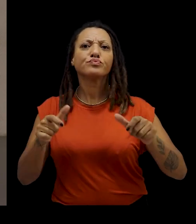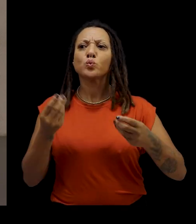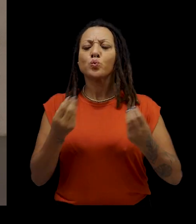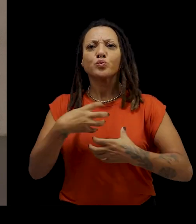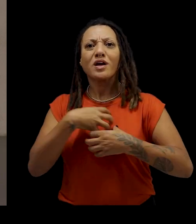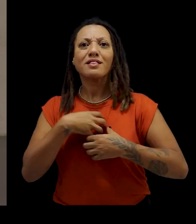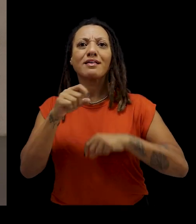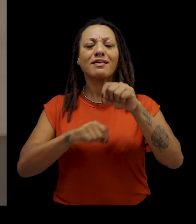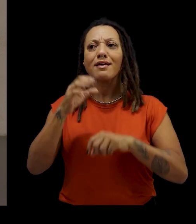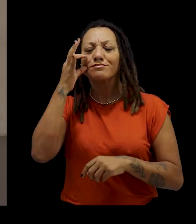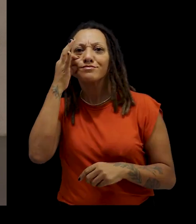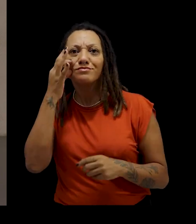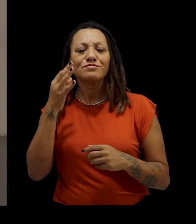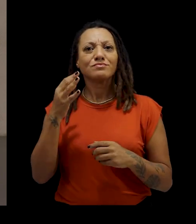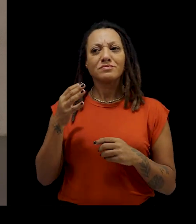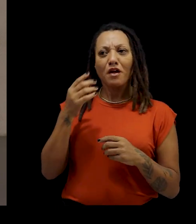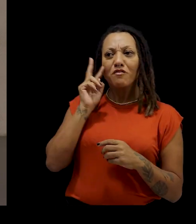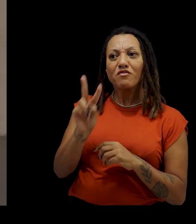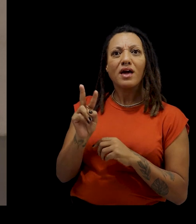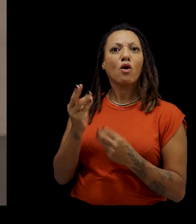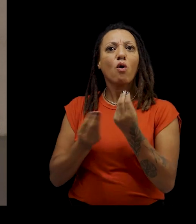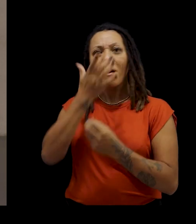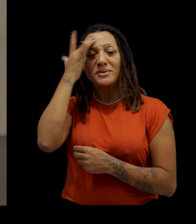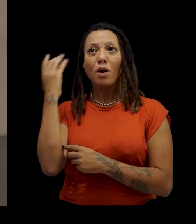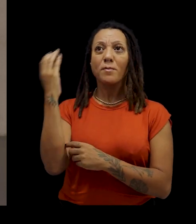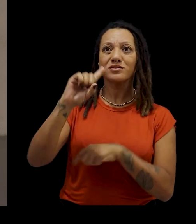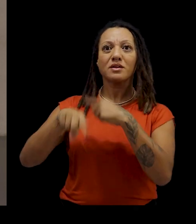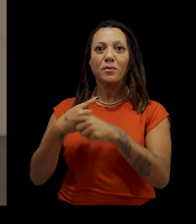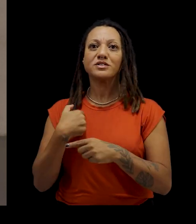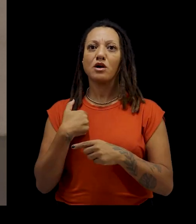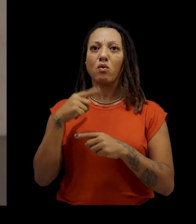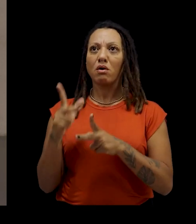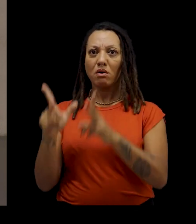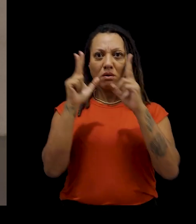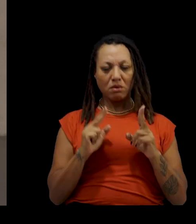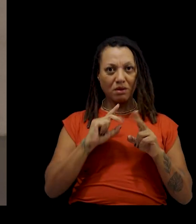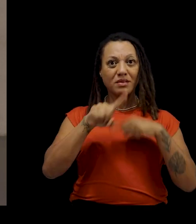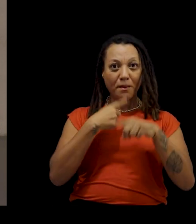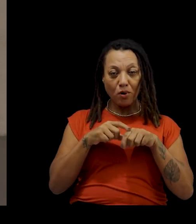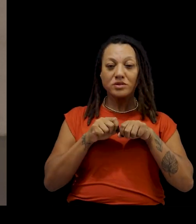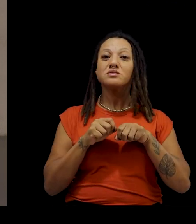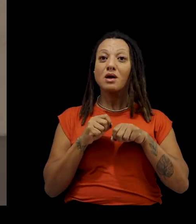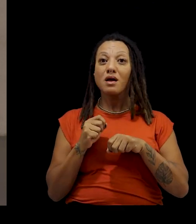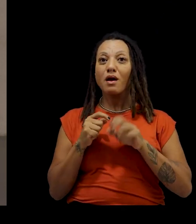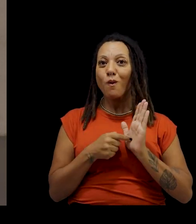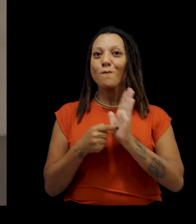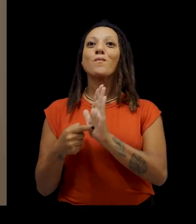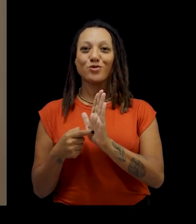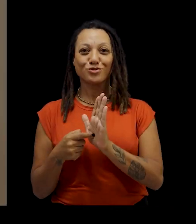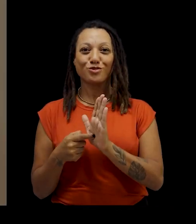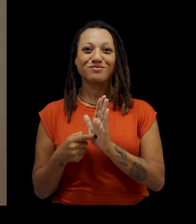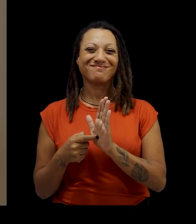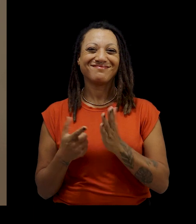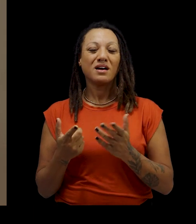dessa catástrofe estar acontecendo, e quem está vivendo aquilo ter essa distância, fazer o movimento de depois devolver isso para um lugar